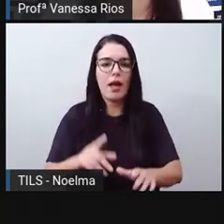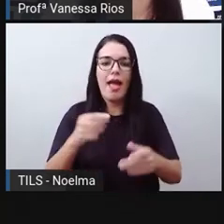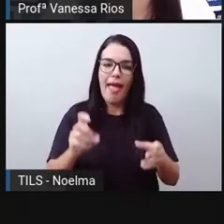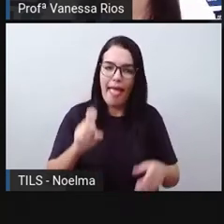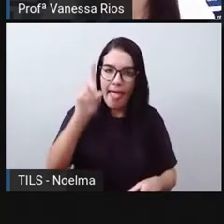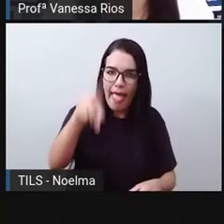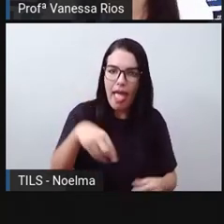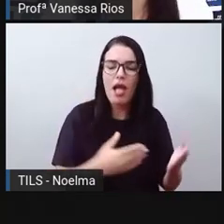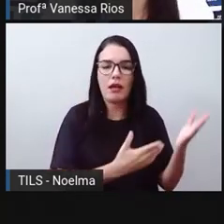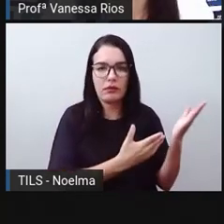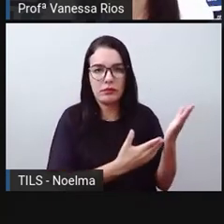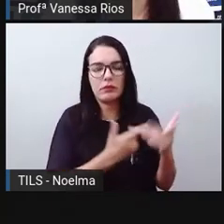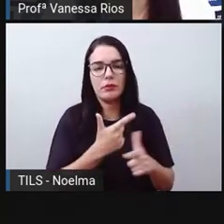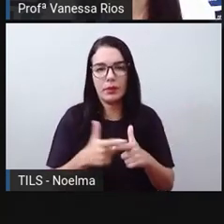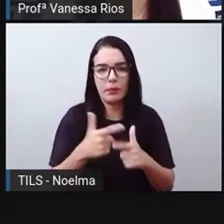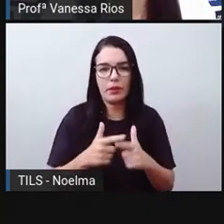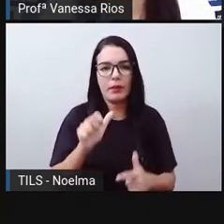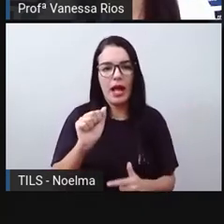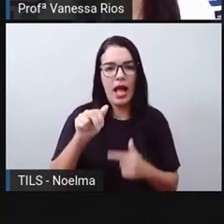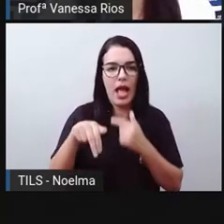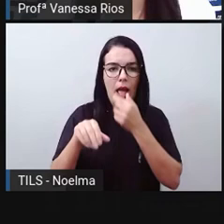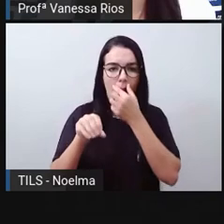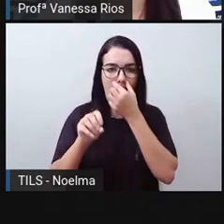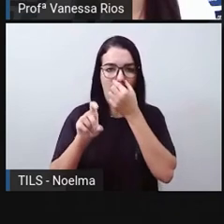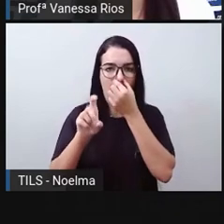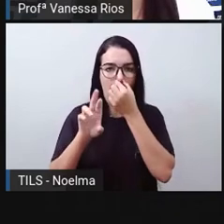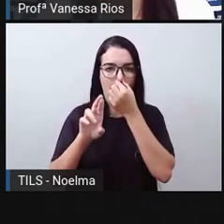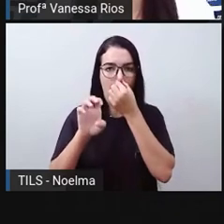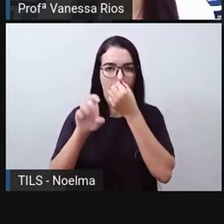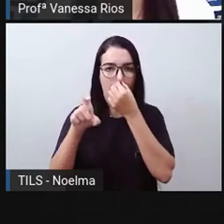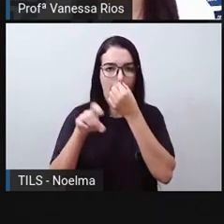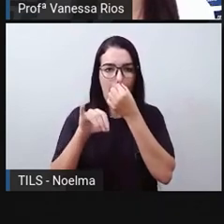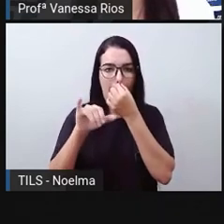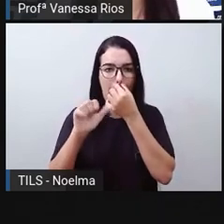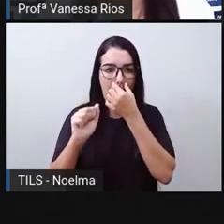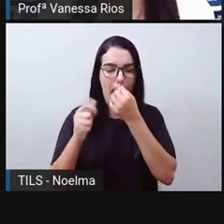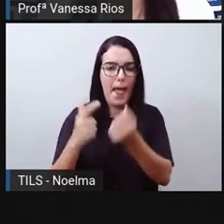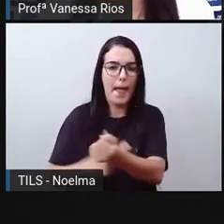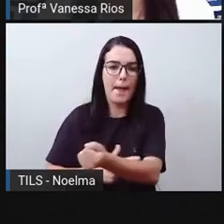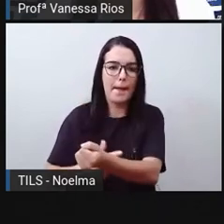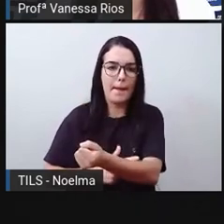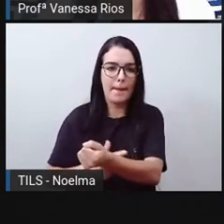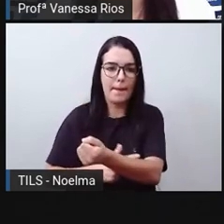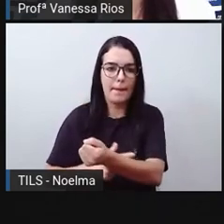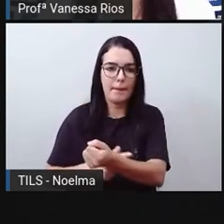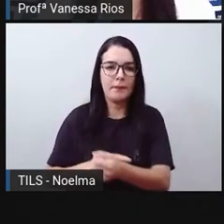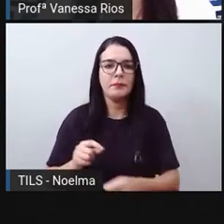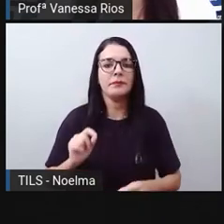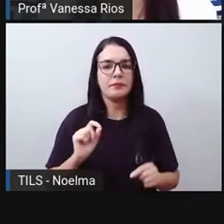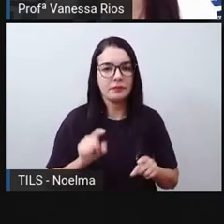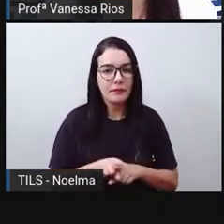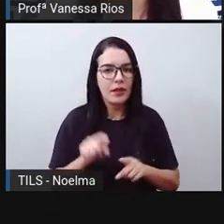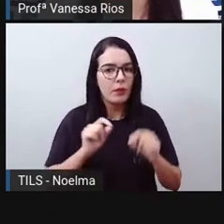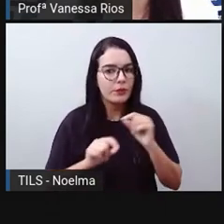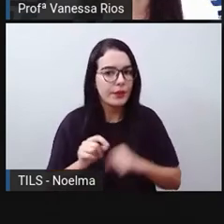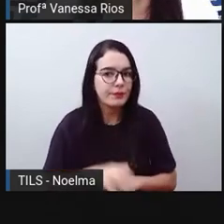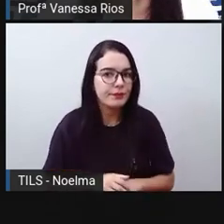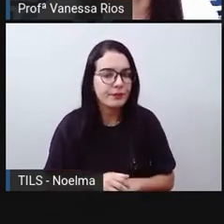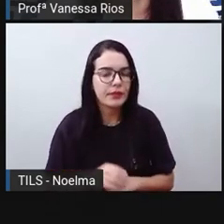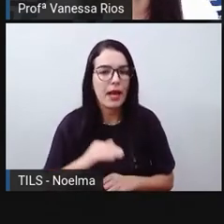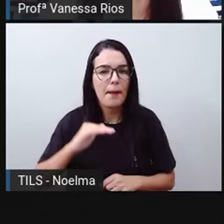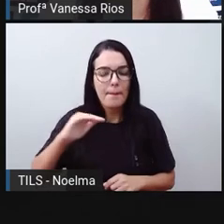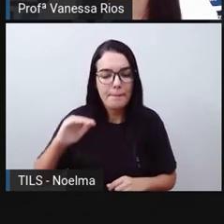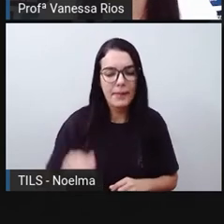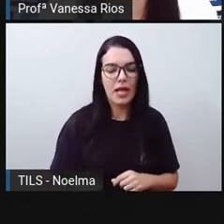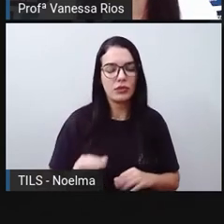portador de anorexia nervosa. Então, basicamente, a pessoa está no peso ideal, ou às vezes até abaixo do peso